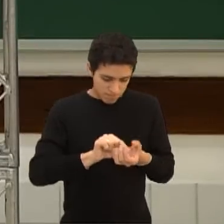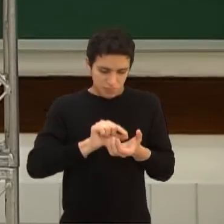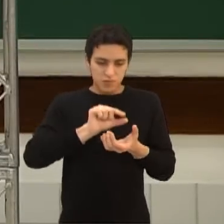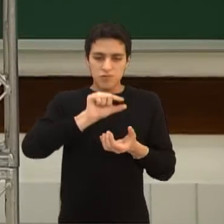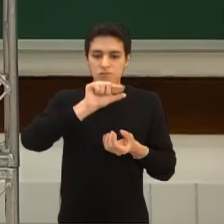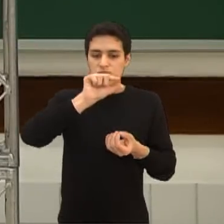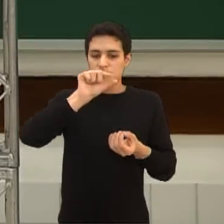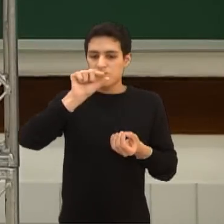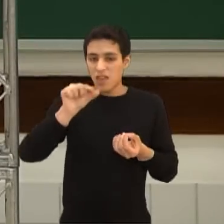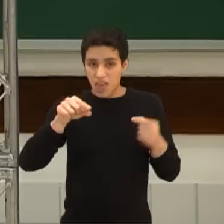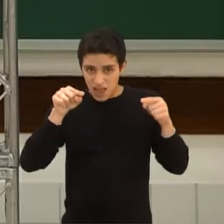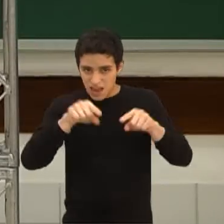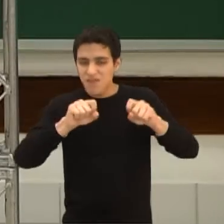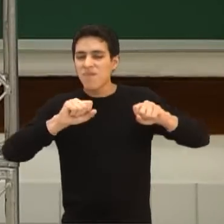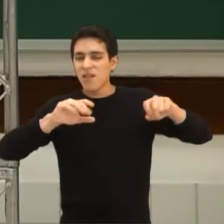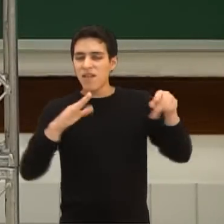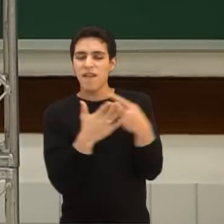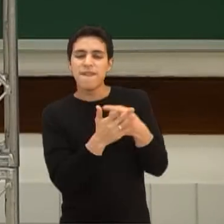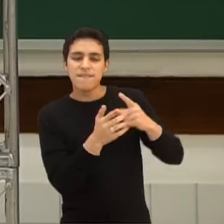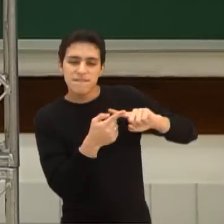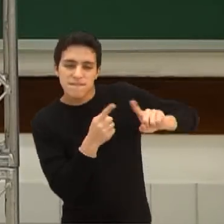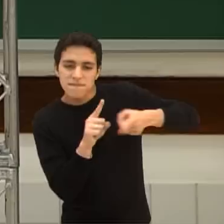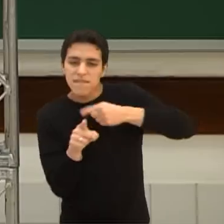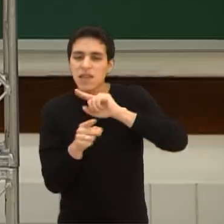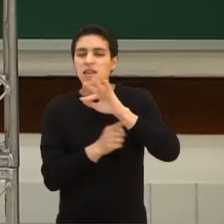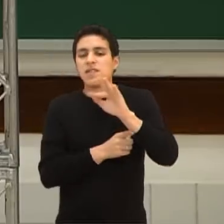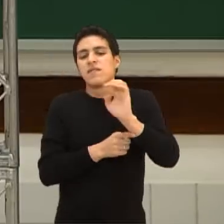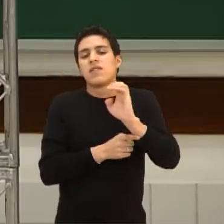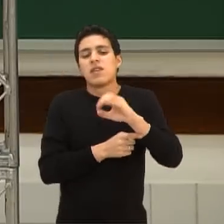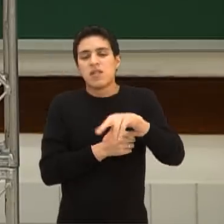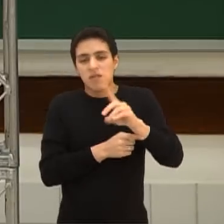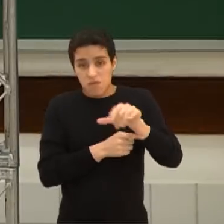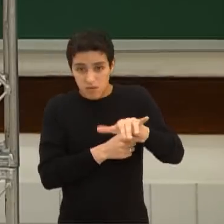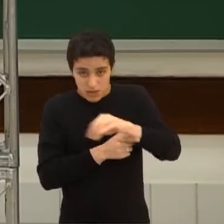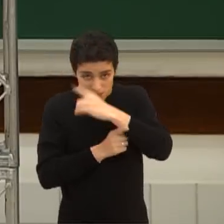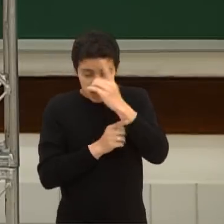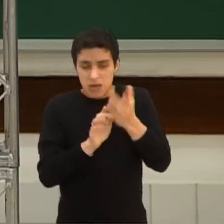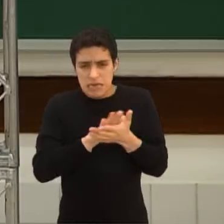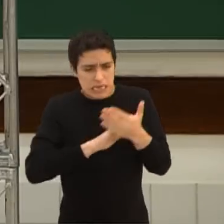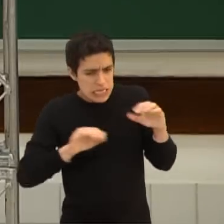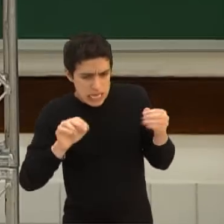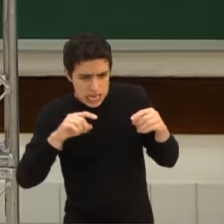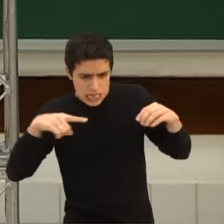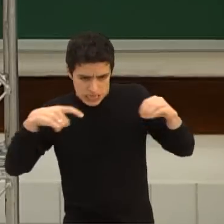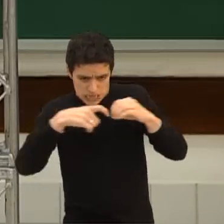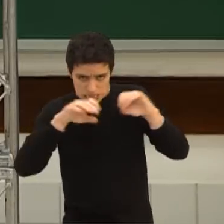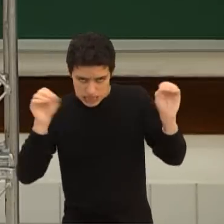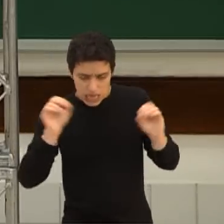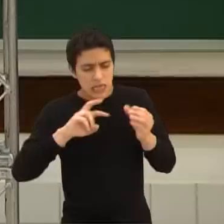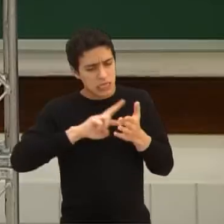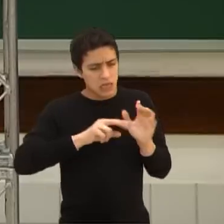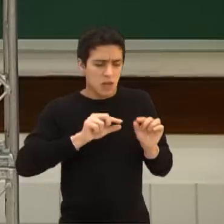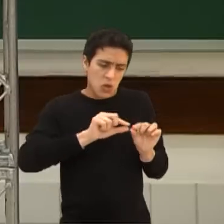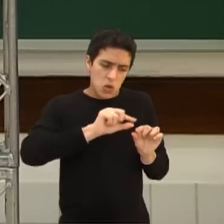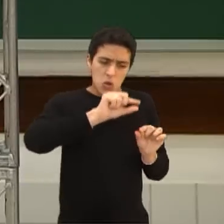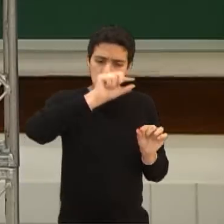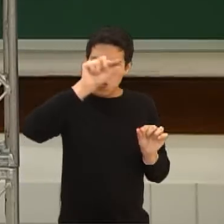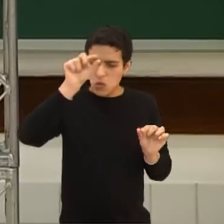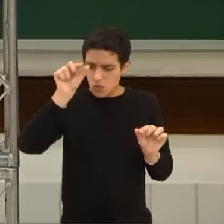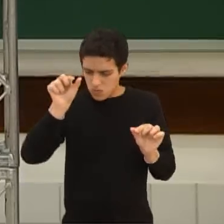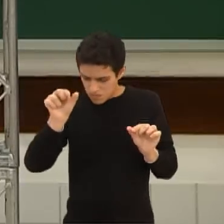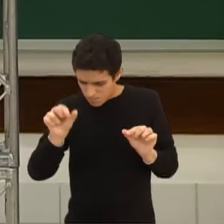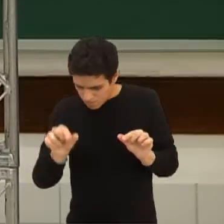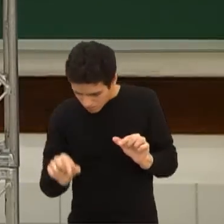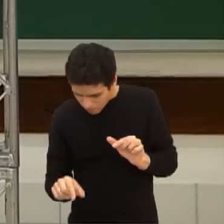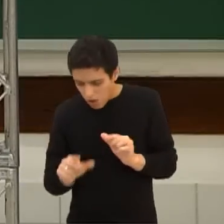que pode acontecer a fecundação. Se não acontecer, ele continua seguindo, né, e vai ser eliminado